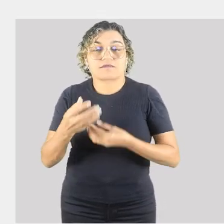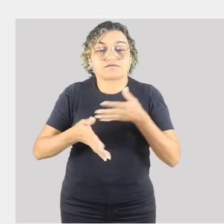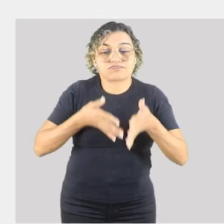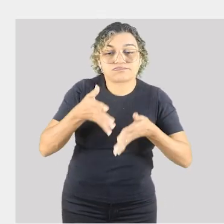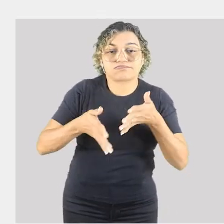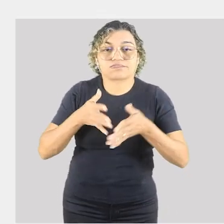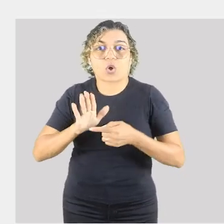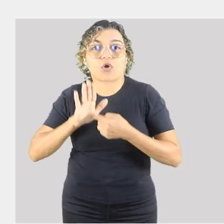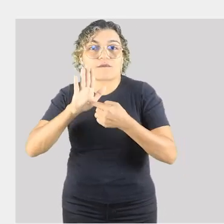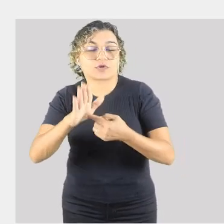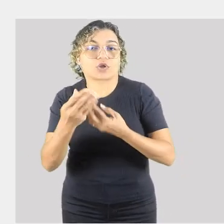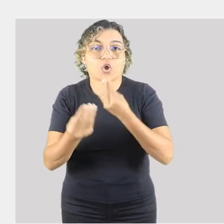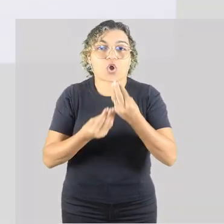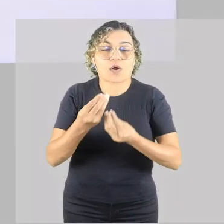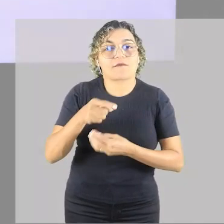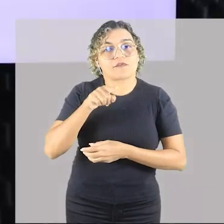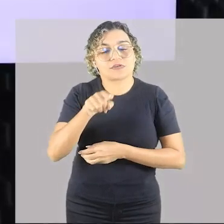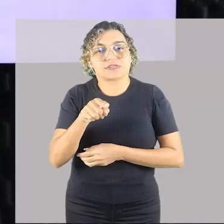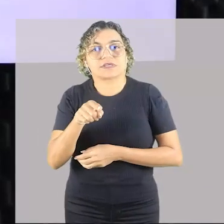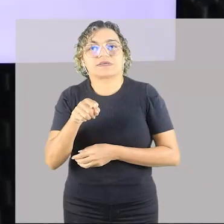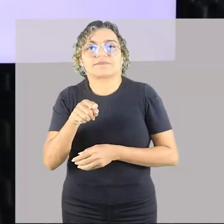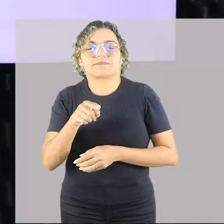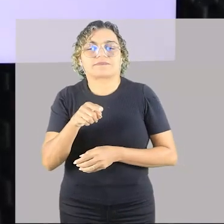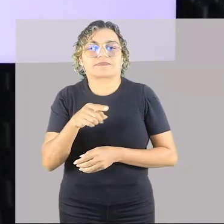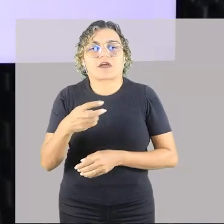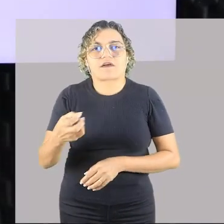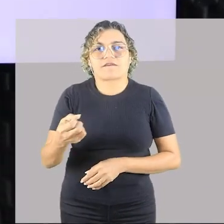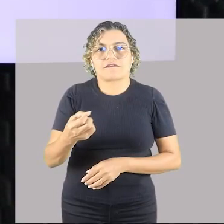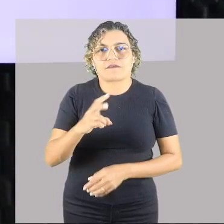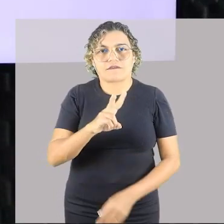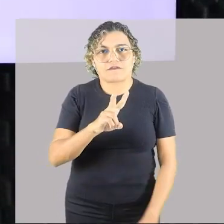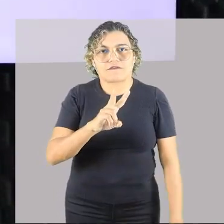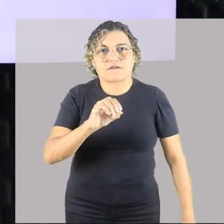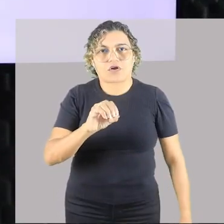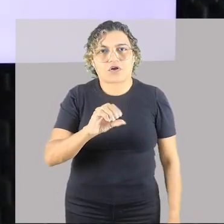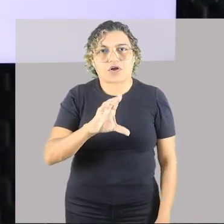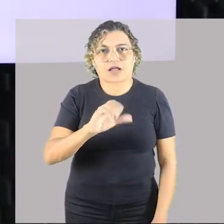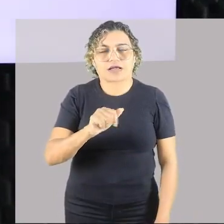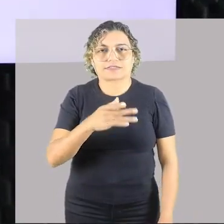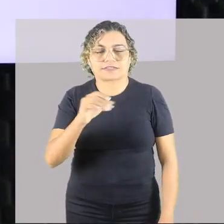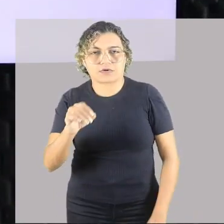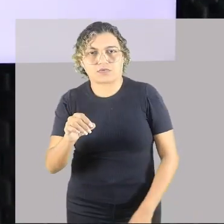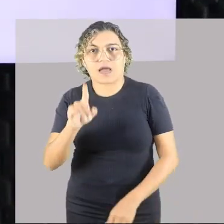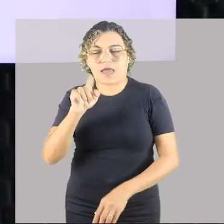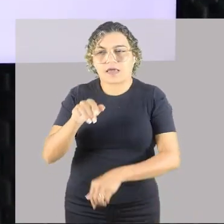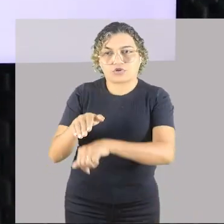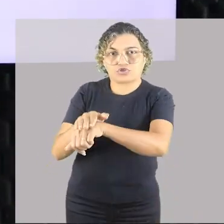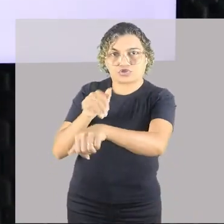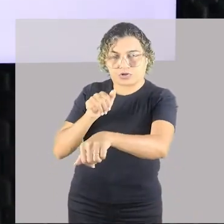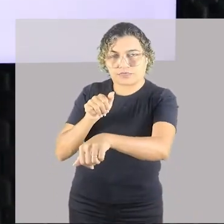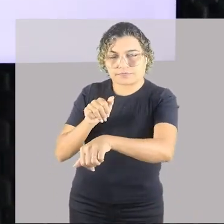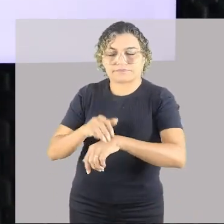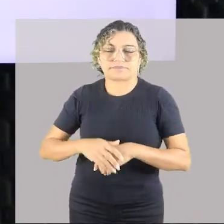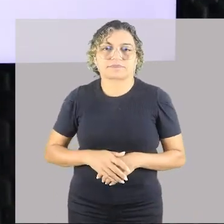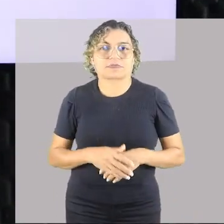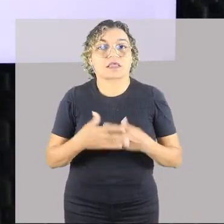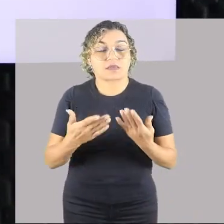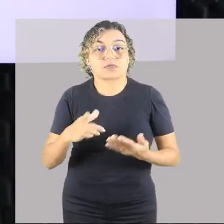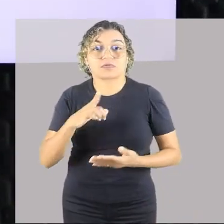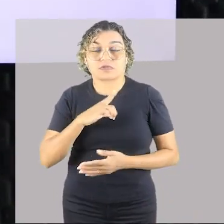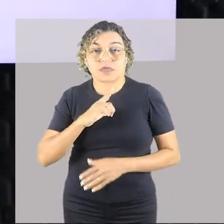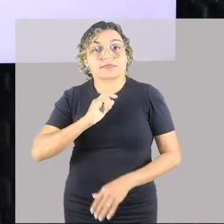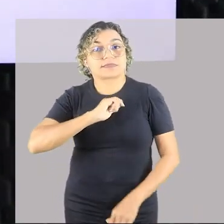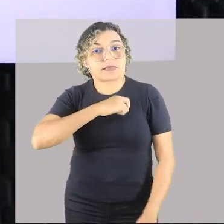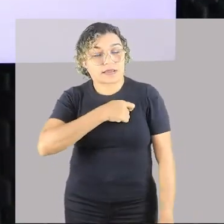delegação ou avocação. Delegação quando você transfere, avocação quando você avoca, quando você chama essa competência. Porém,